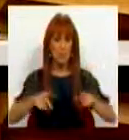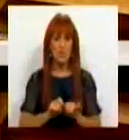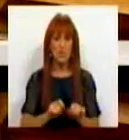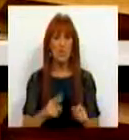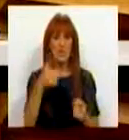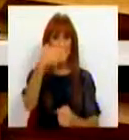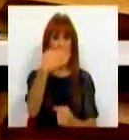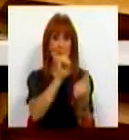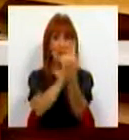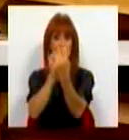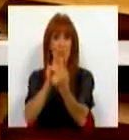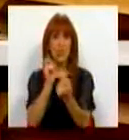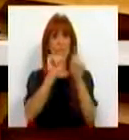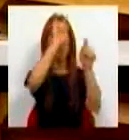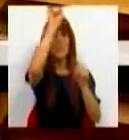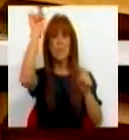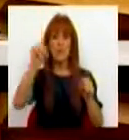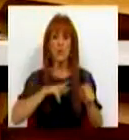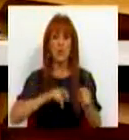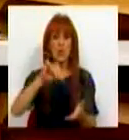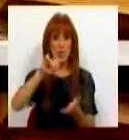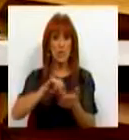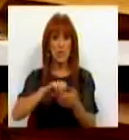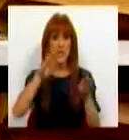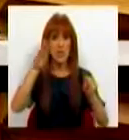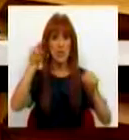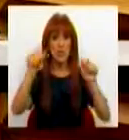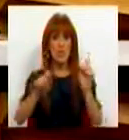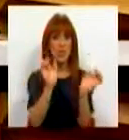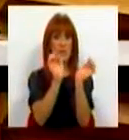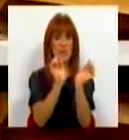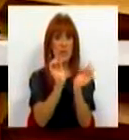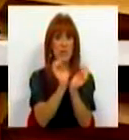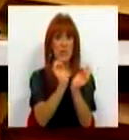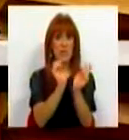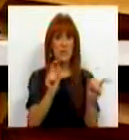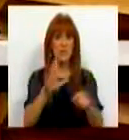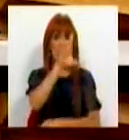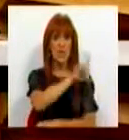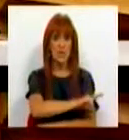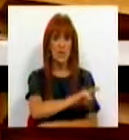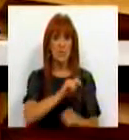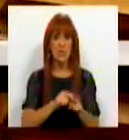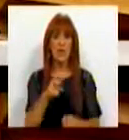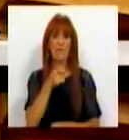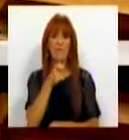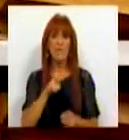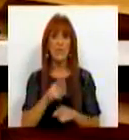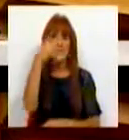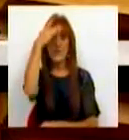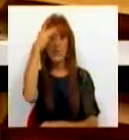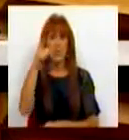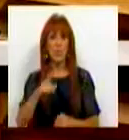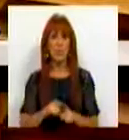7 balcões, um pouco por todo o país, nos centros distritais de segurança social de Lisboa, Faro,